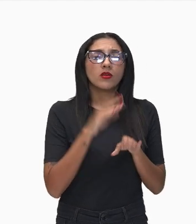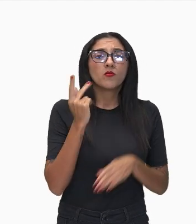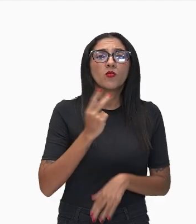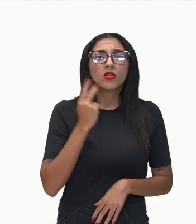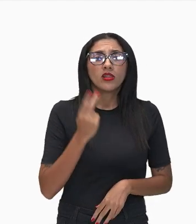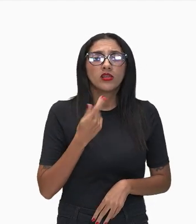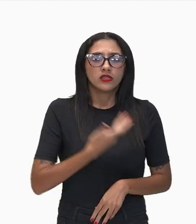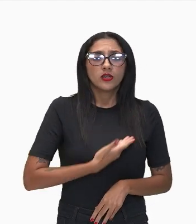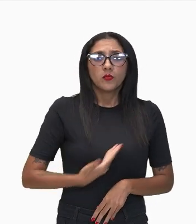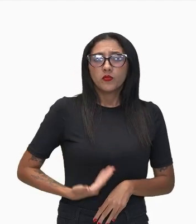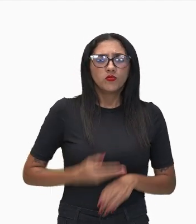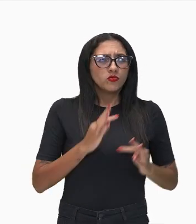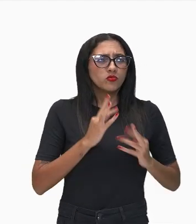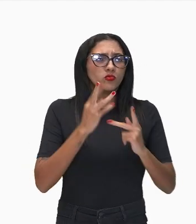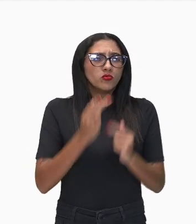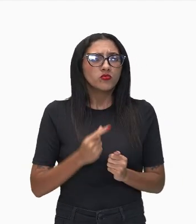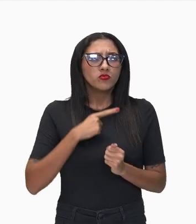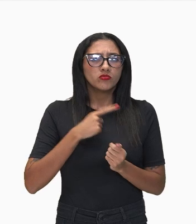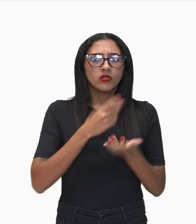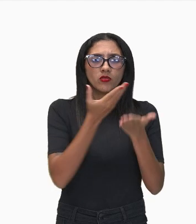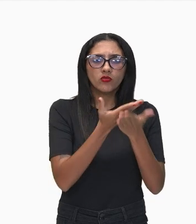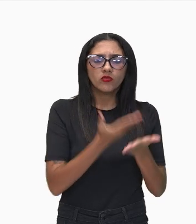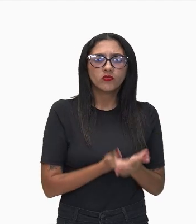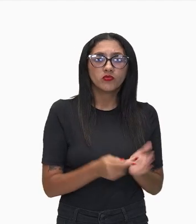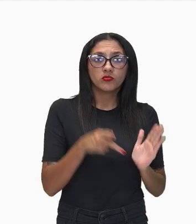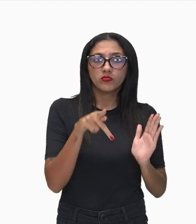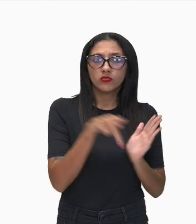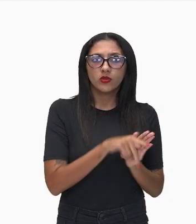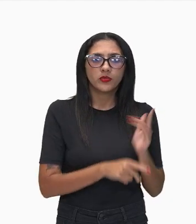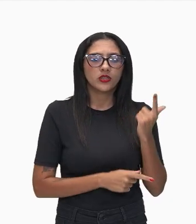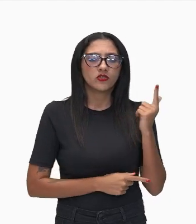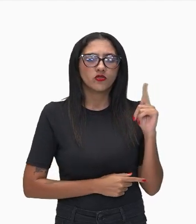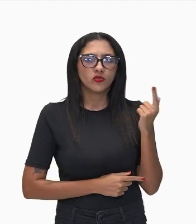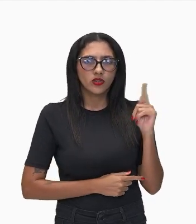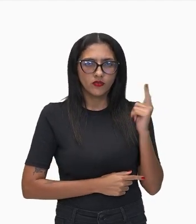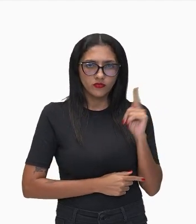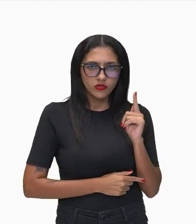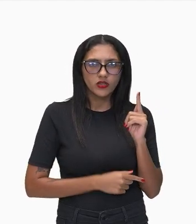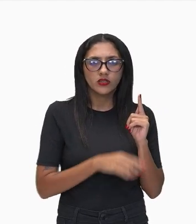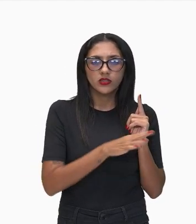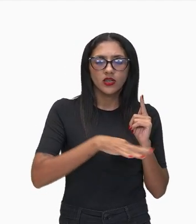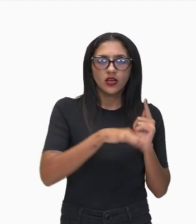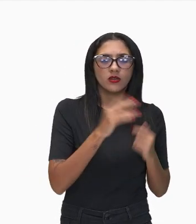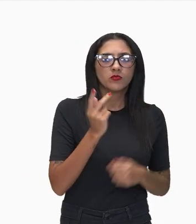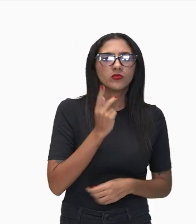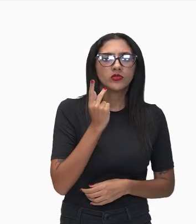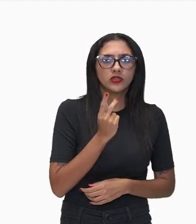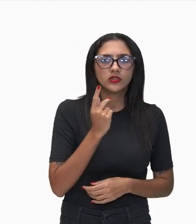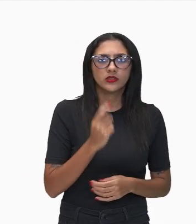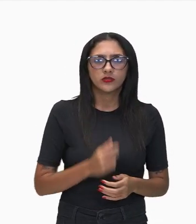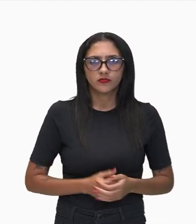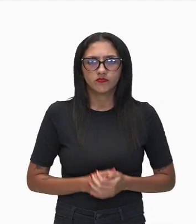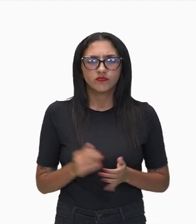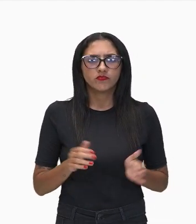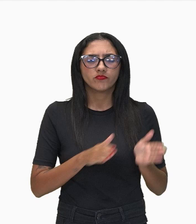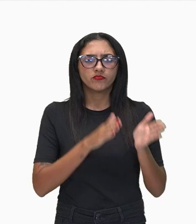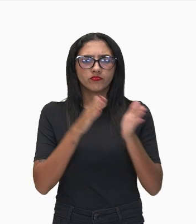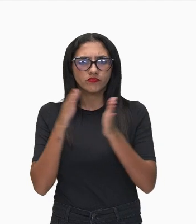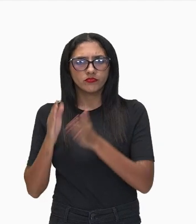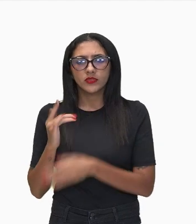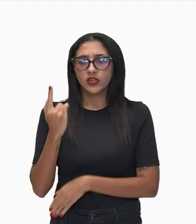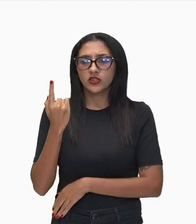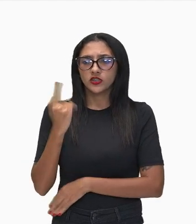públicas são objetos de estudo da geografia política. E a geopolítica, ela estuda